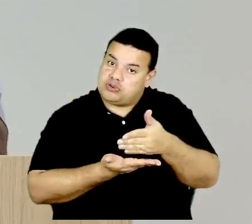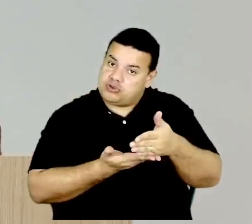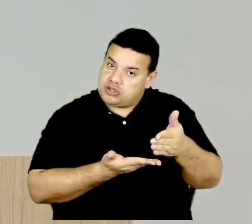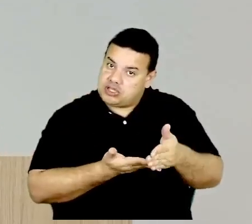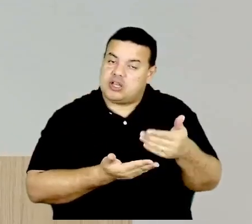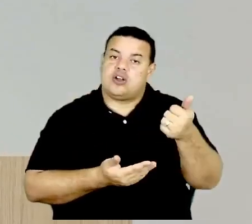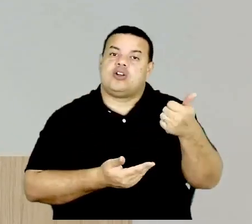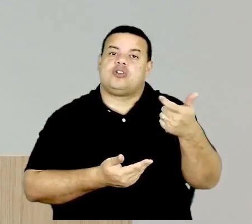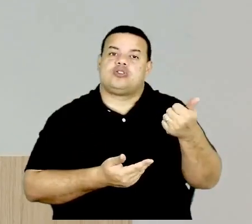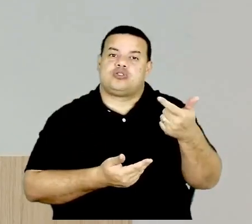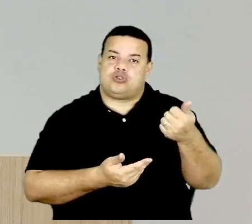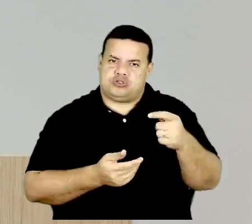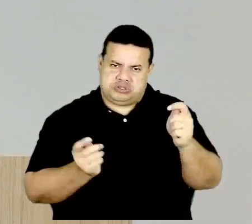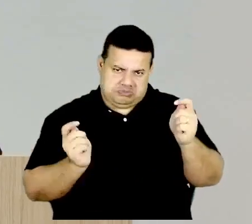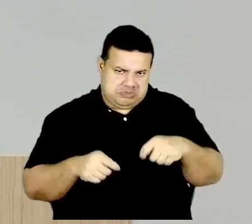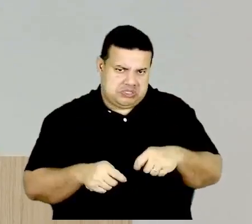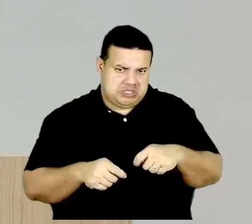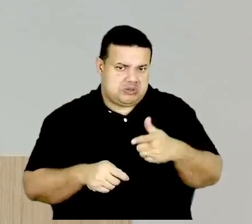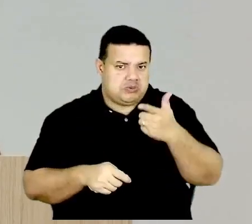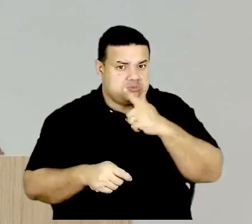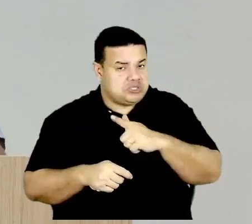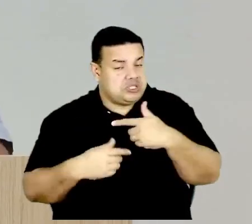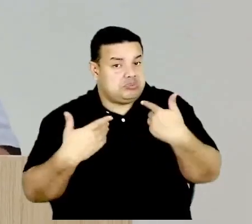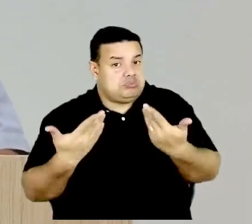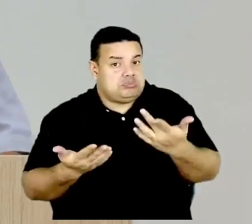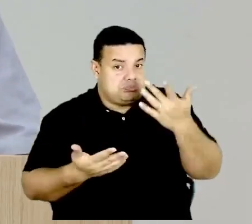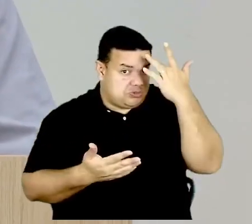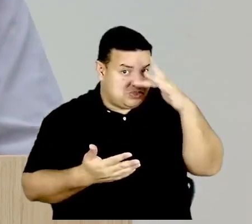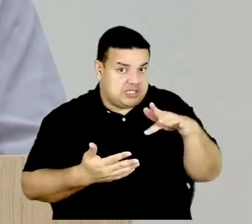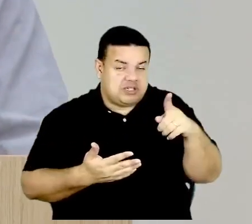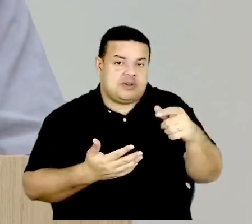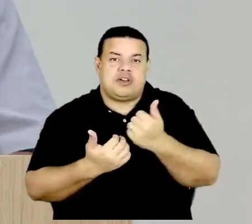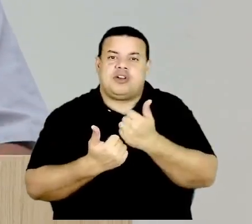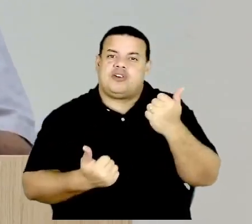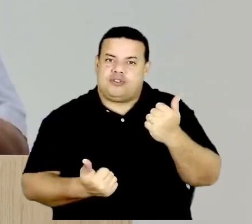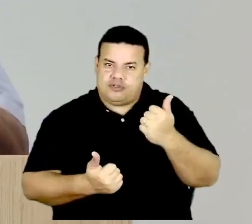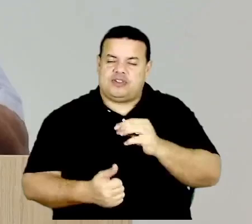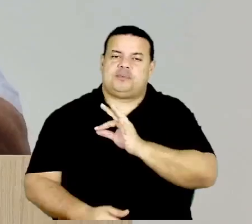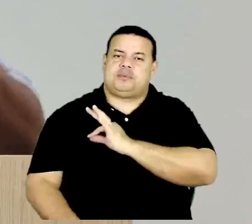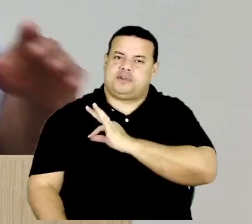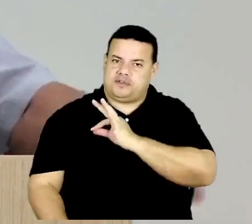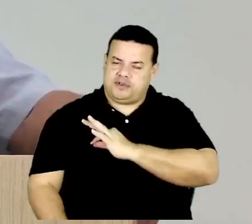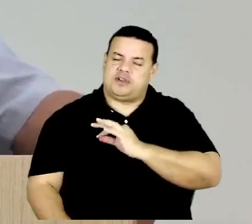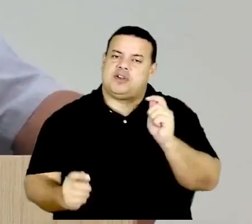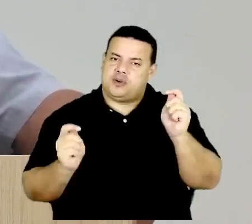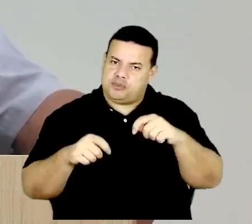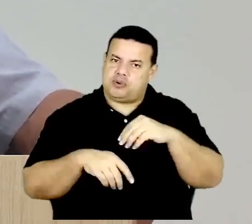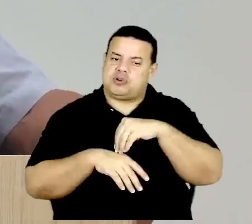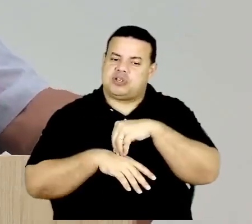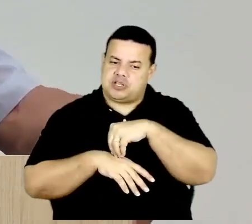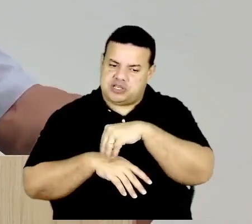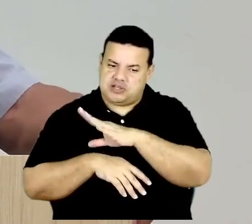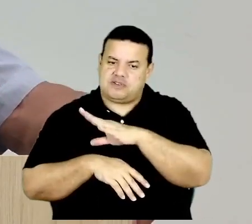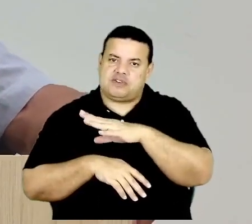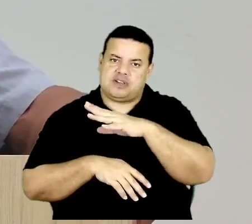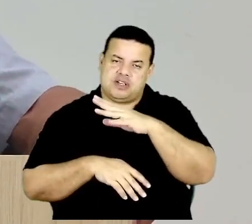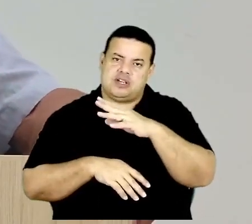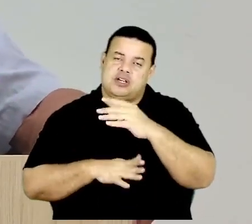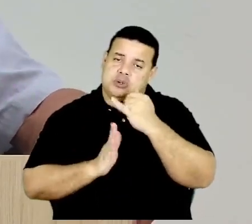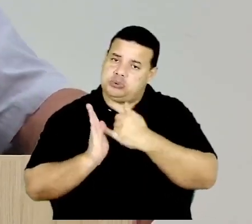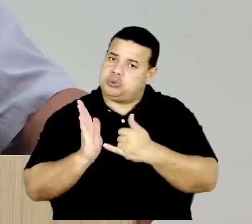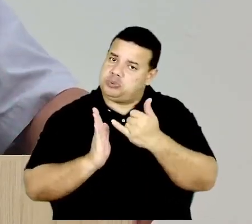sei se existe essa possibilidade, mas está aí o nosso vice-prefeito que está ouvindo, que pode levar isso aí para o setor de tributação, de repente,